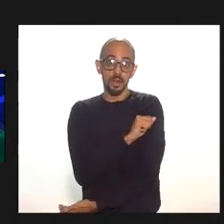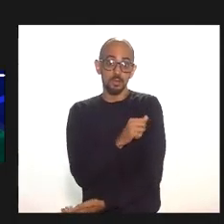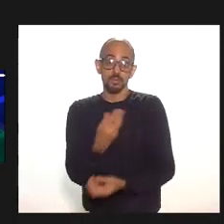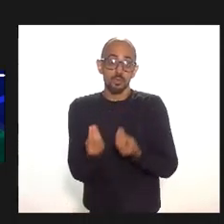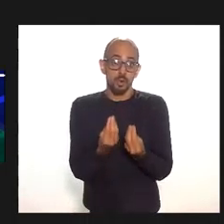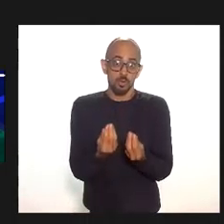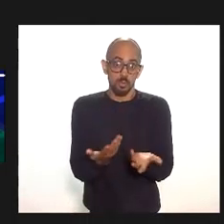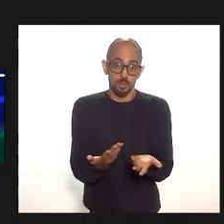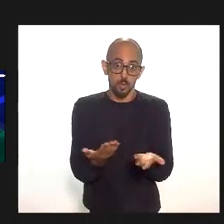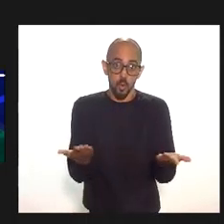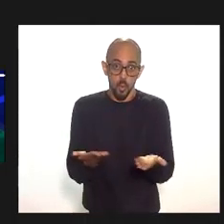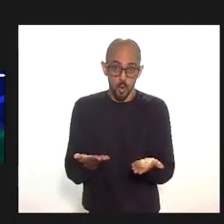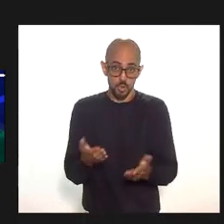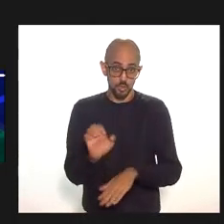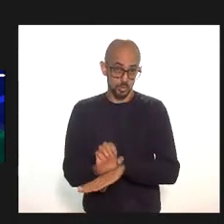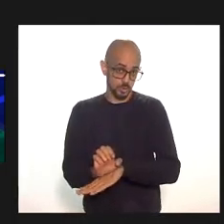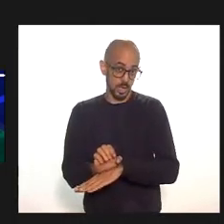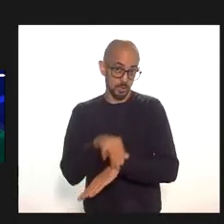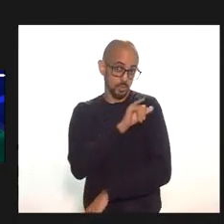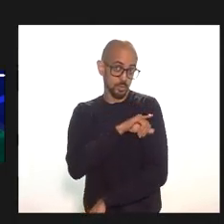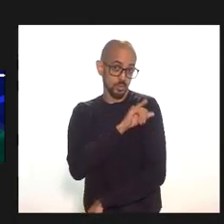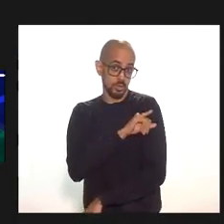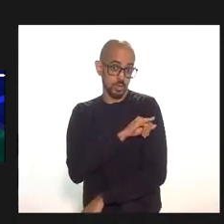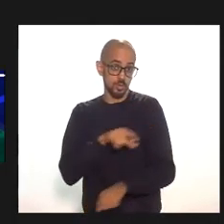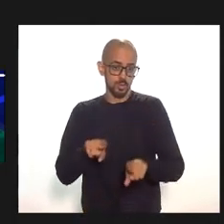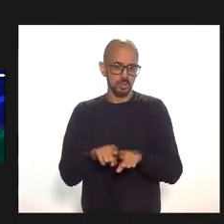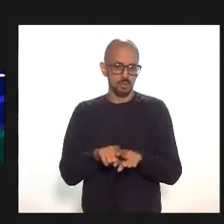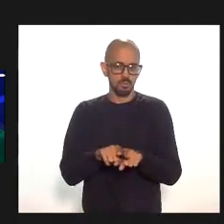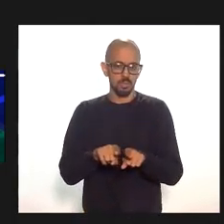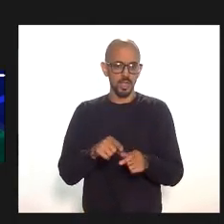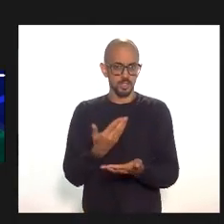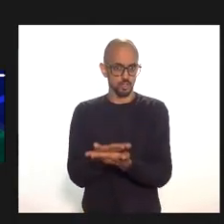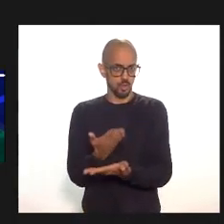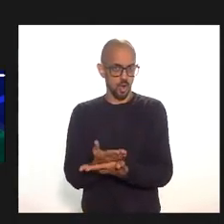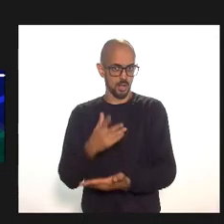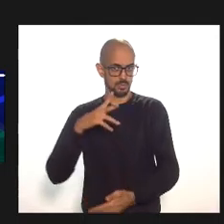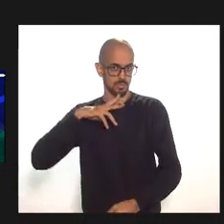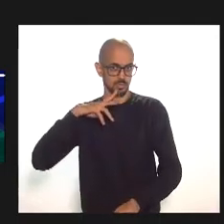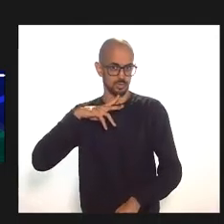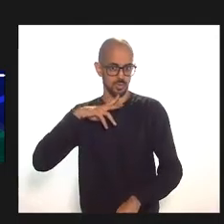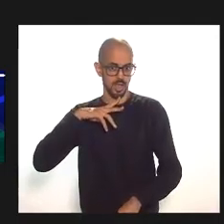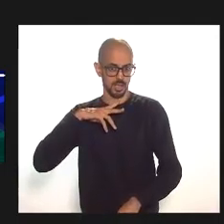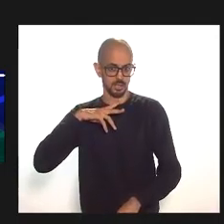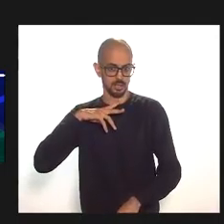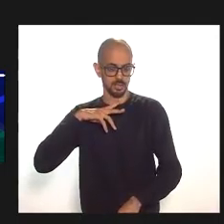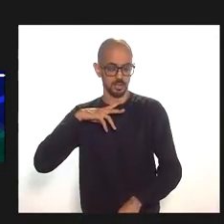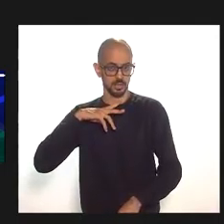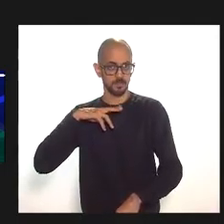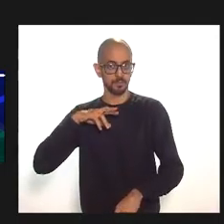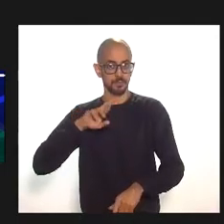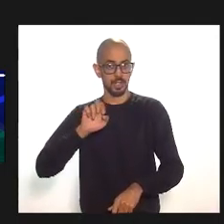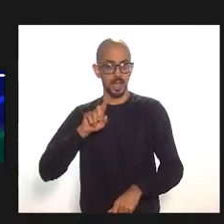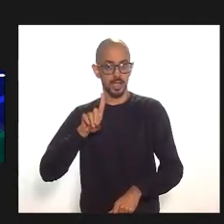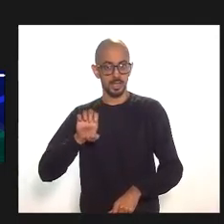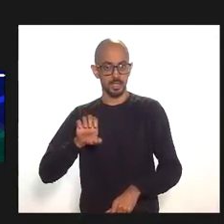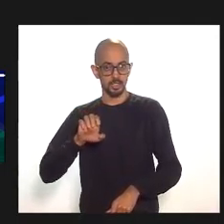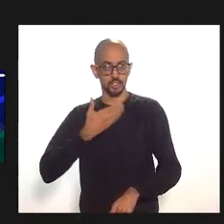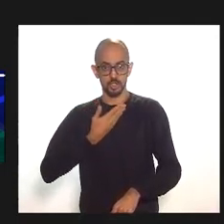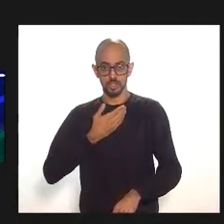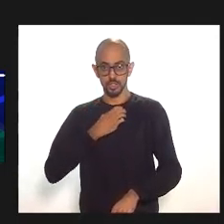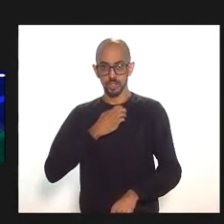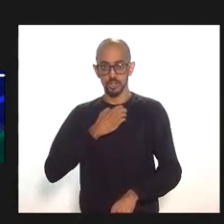temos, especialmente nas redes municipais, mas também muitas escolas privadas e na rede estadual, escolas que não têm